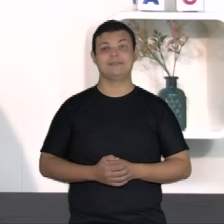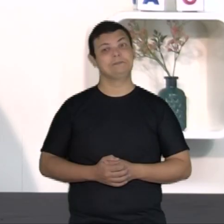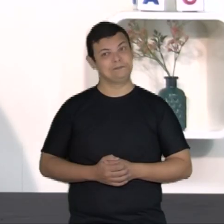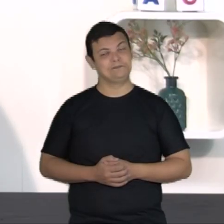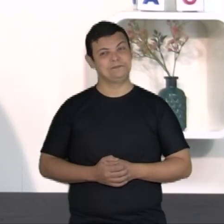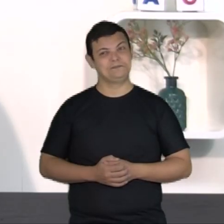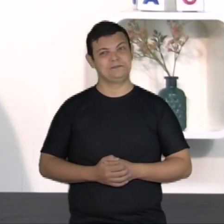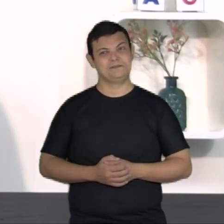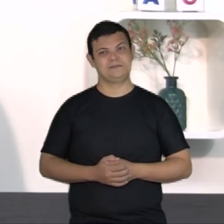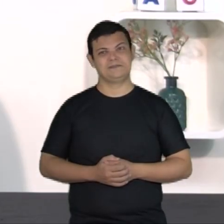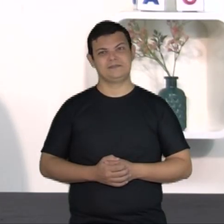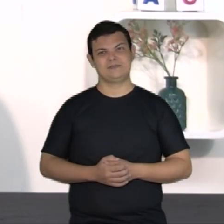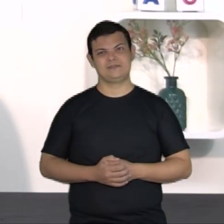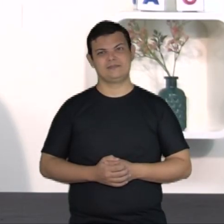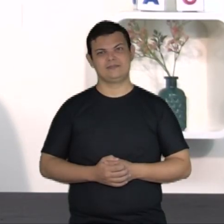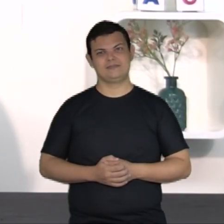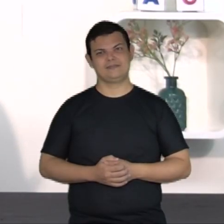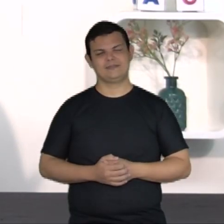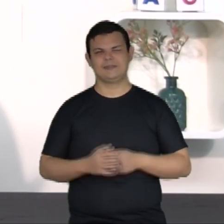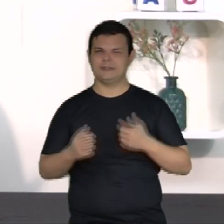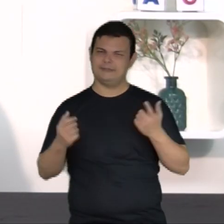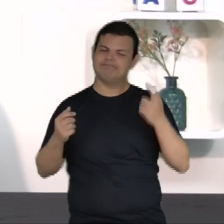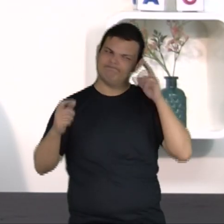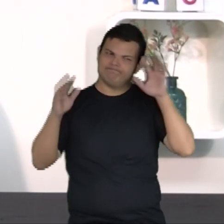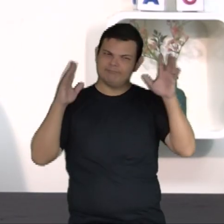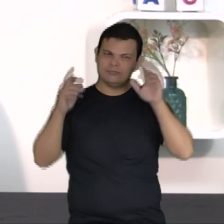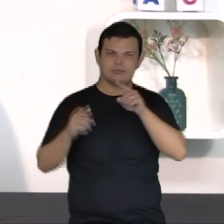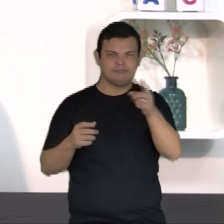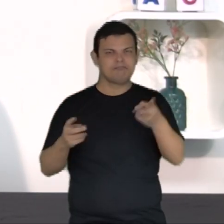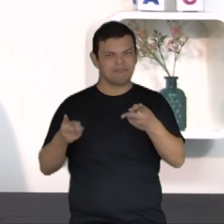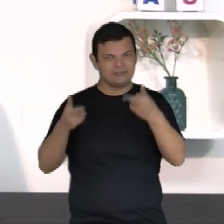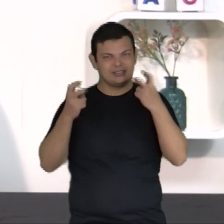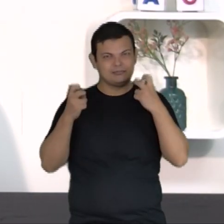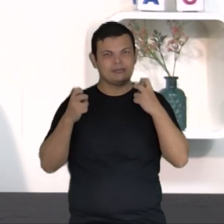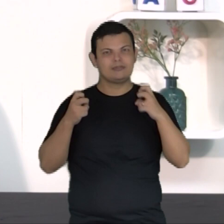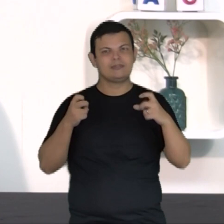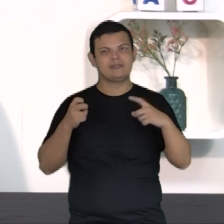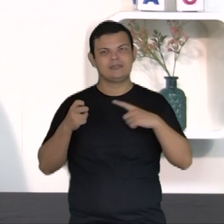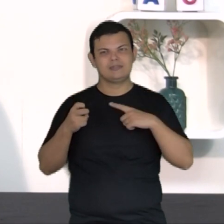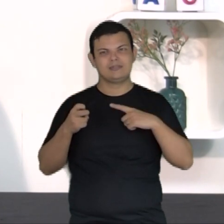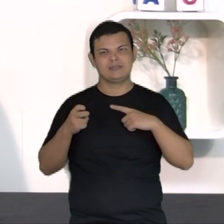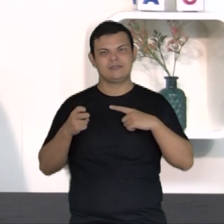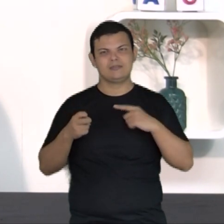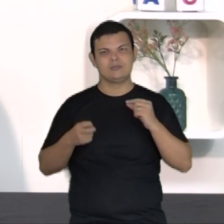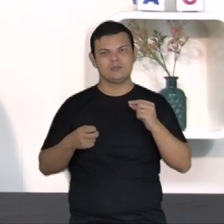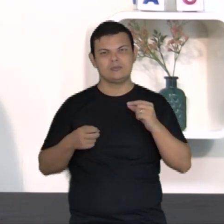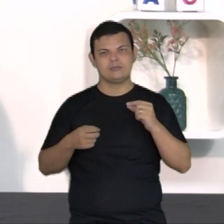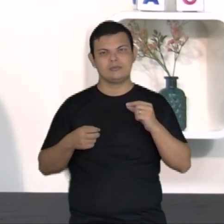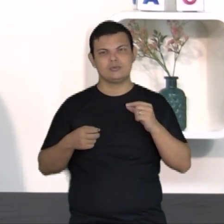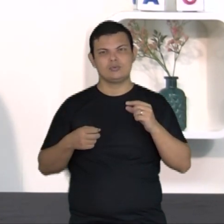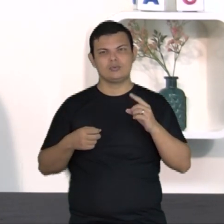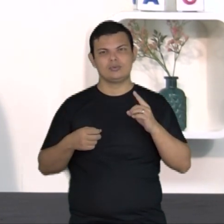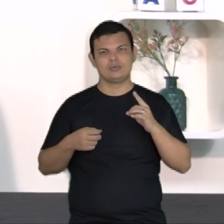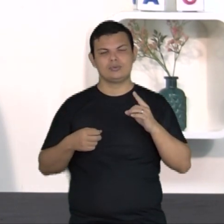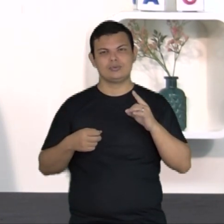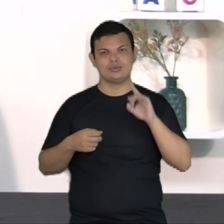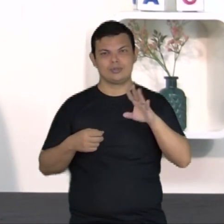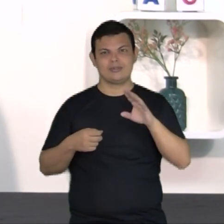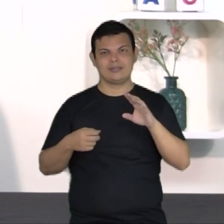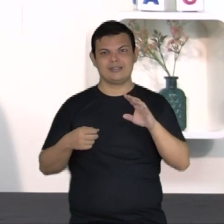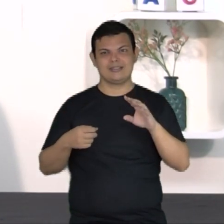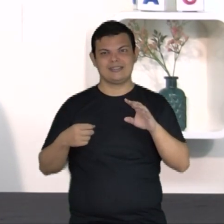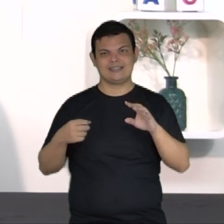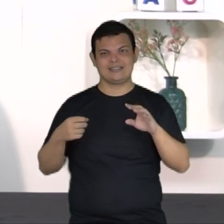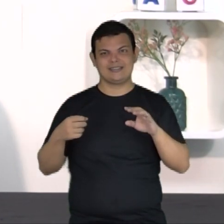Bom, galerinha, eu imagino que vocês perceberam, houve um erro de edição lá, né? E tava só os três poemas,